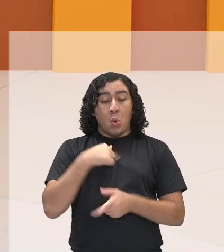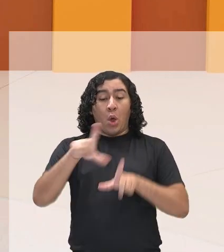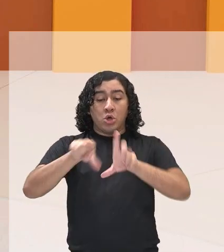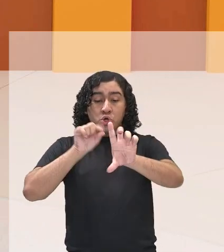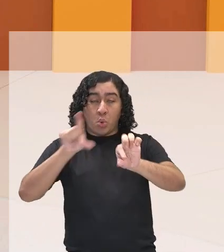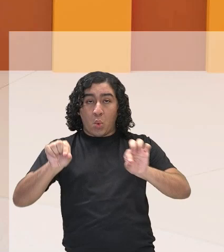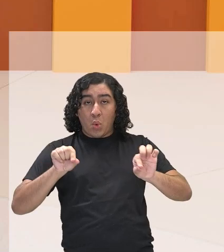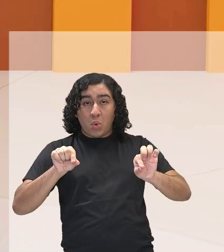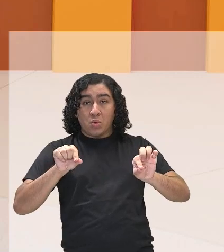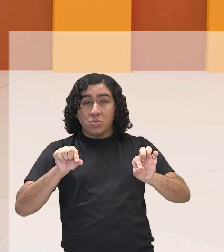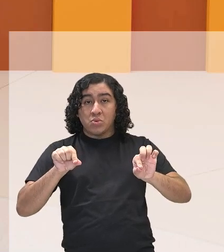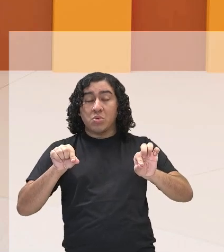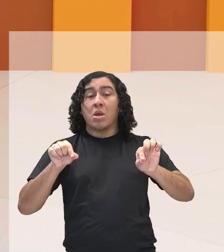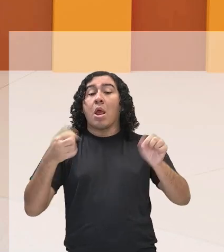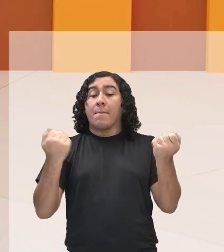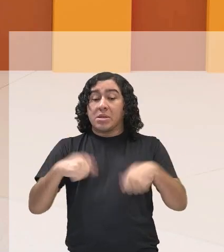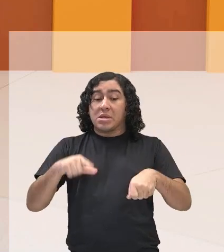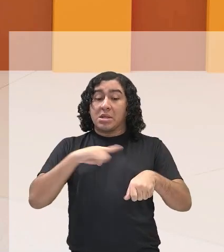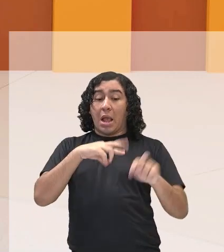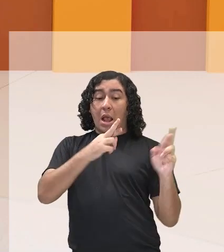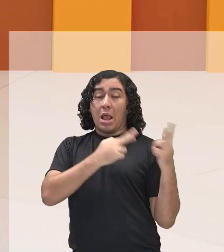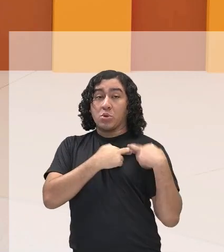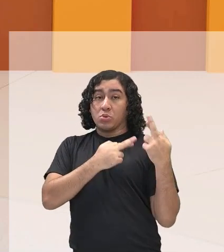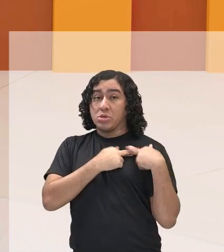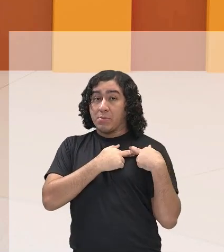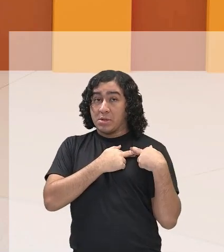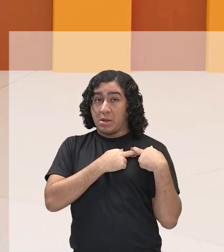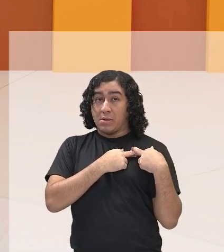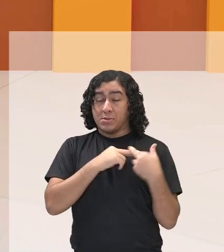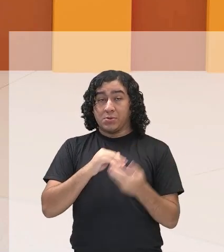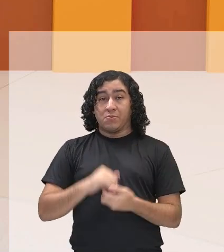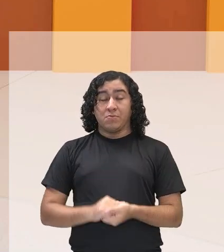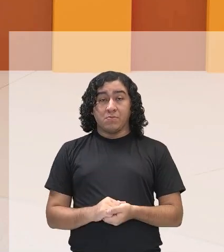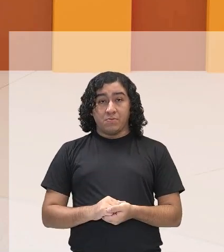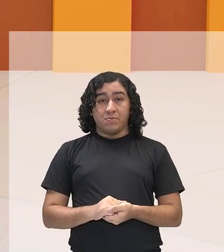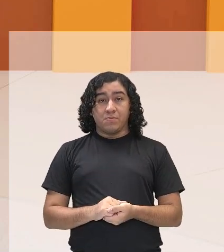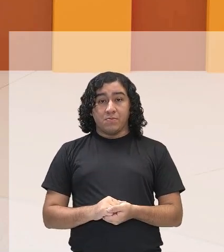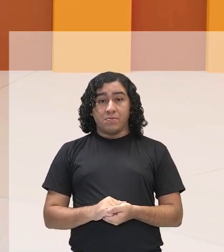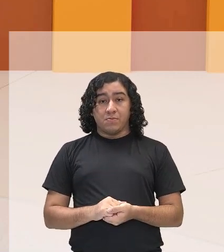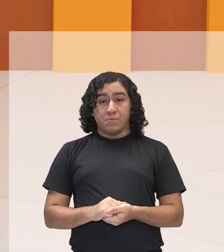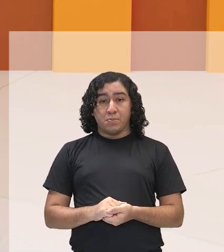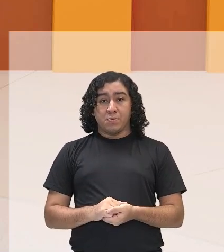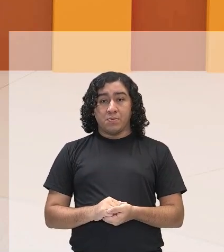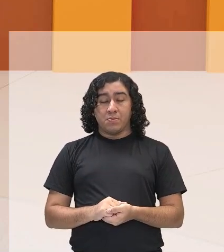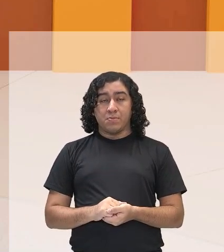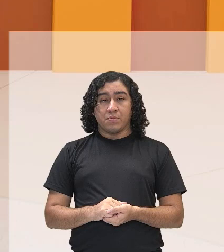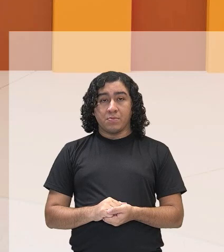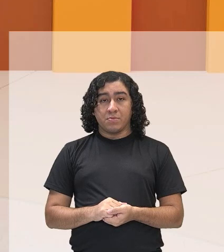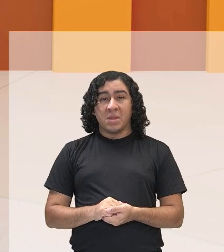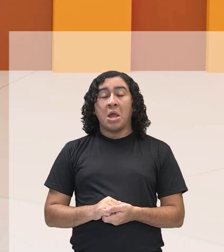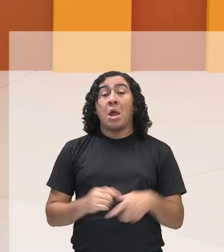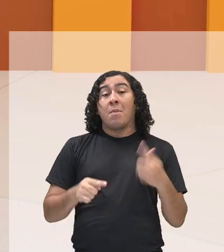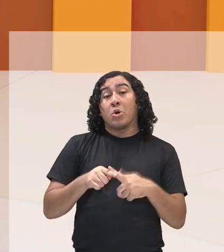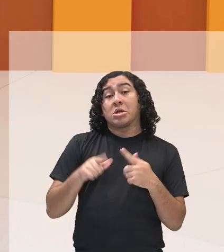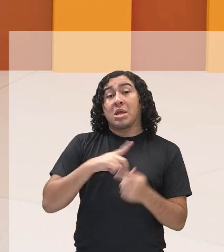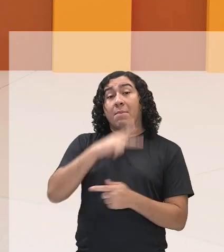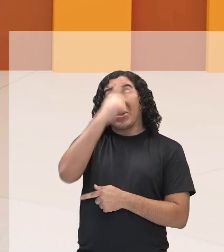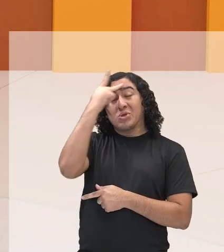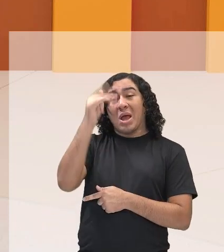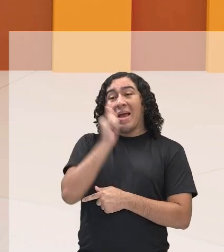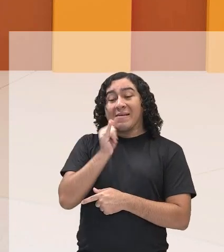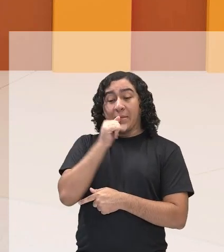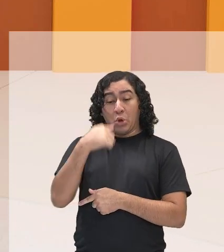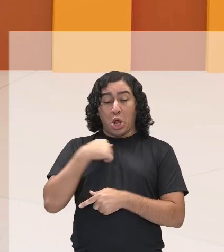então eu tenho que ser responsável pelas minhas escolhas. Sartre vai criticar, as pessoas colocam culpa nos outros pelas escolhas que